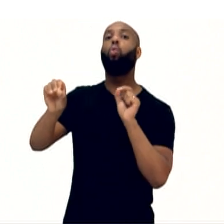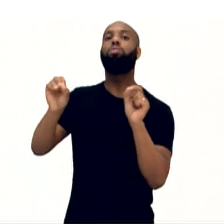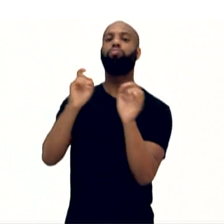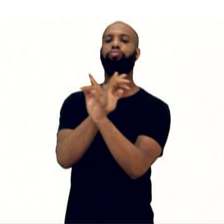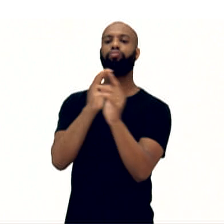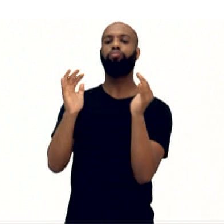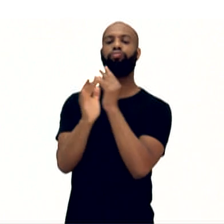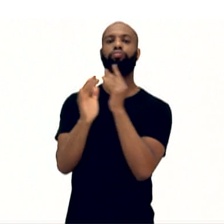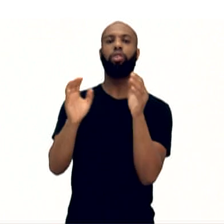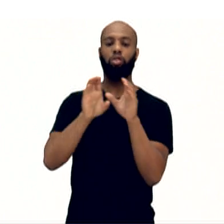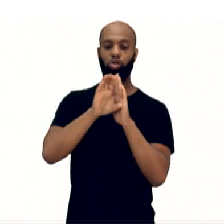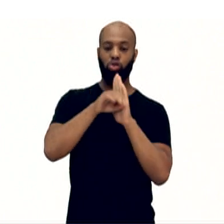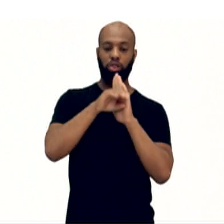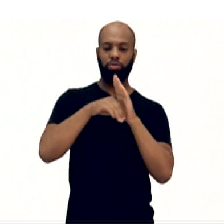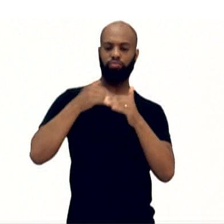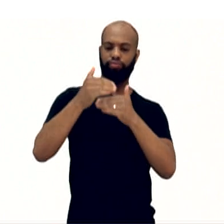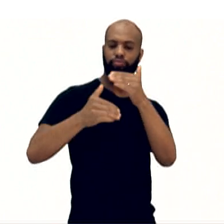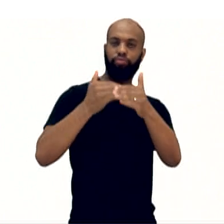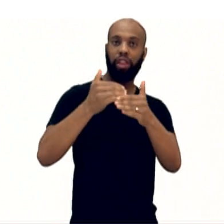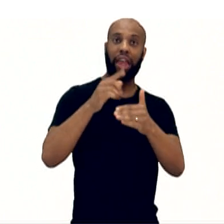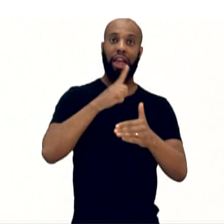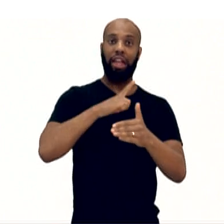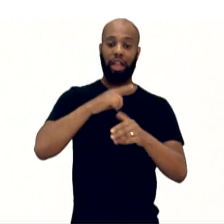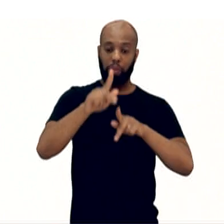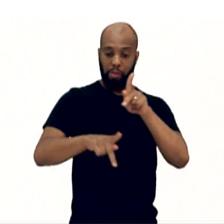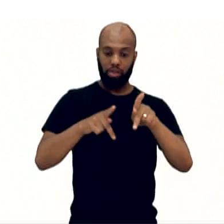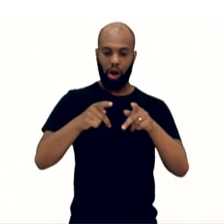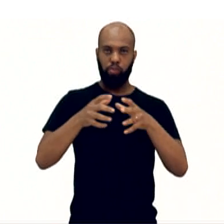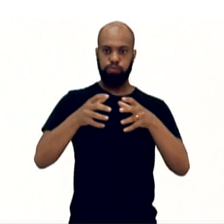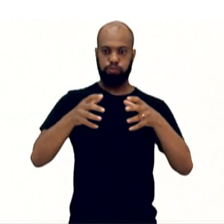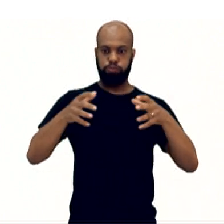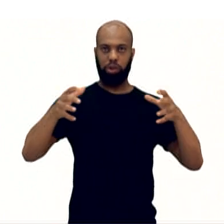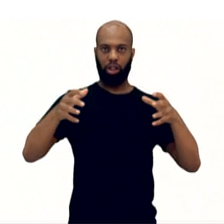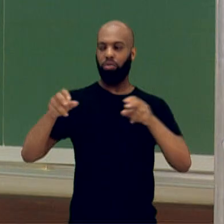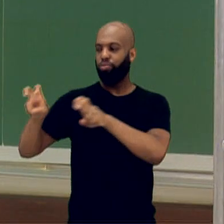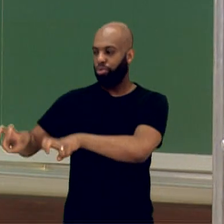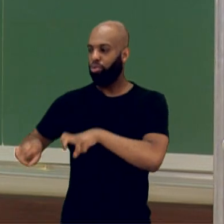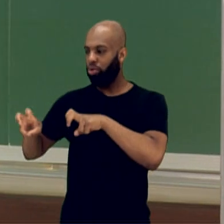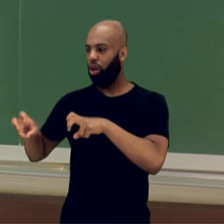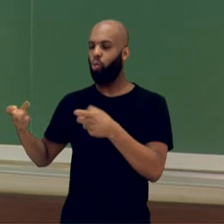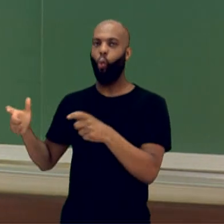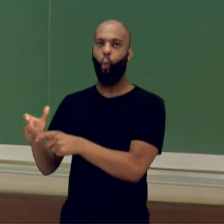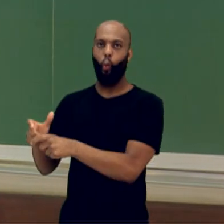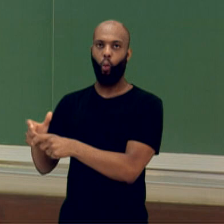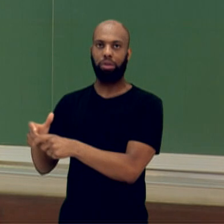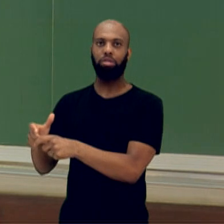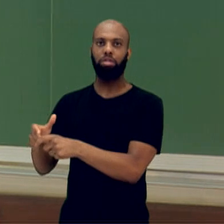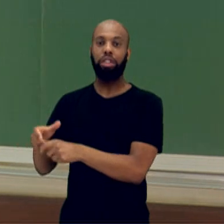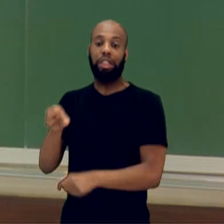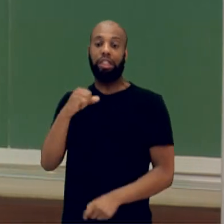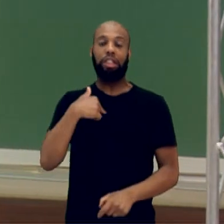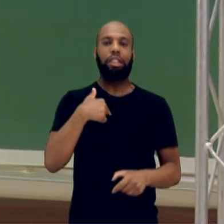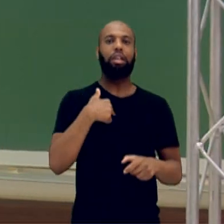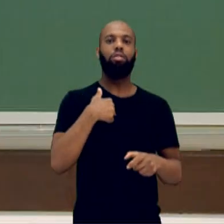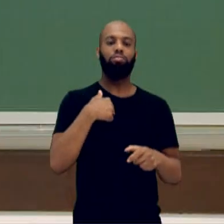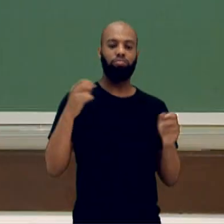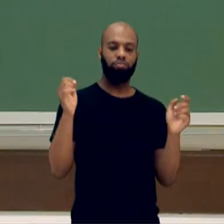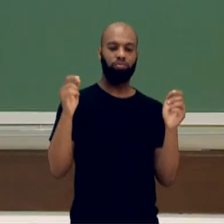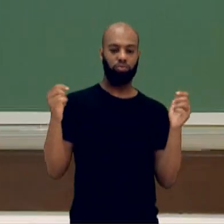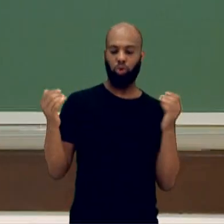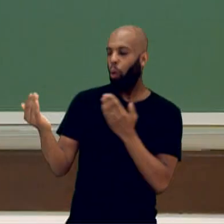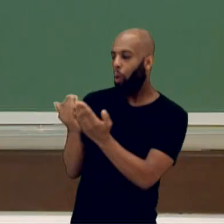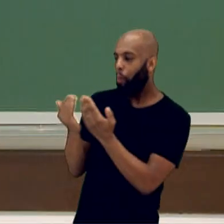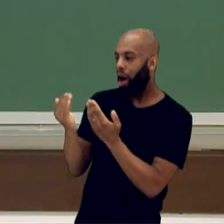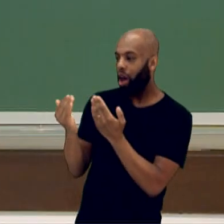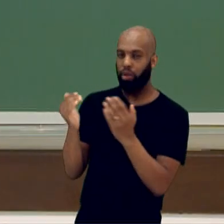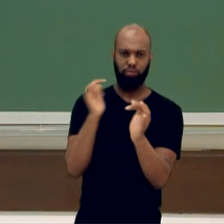um processo de aumento da população urbana em comparação à população rural. Então, se eu comparar população